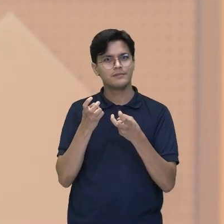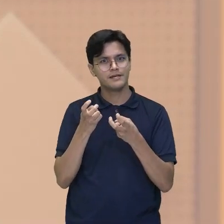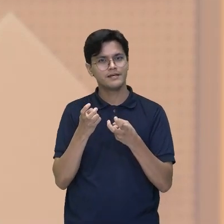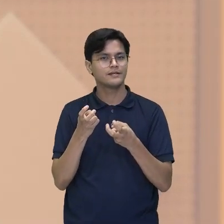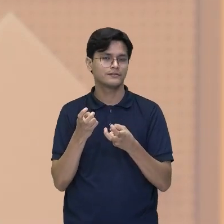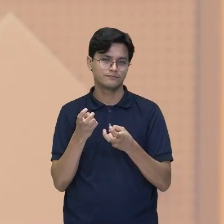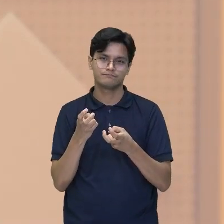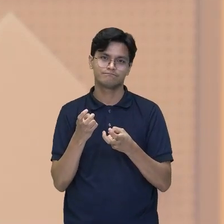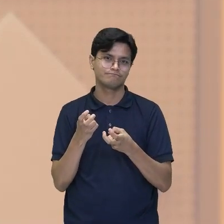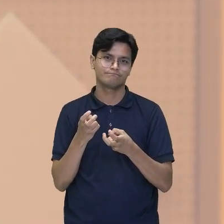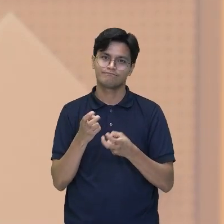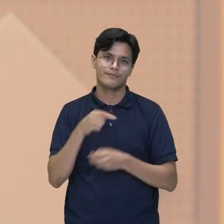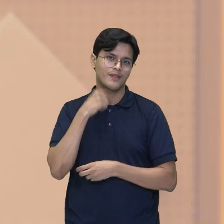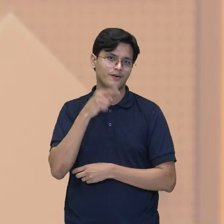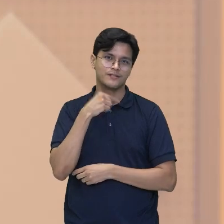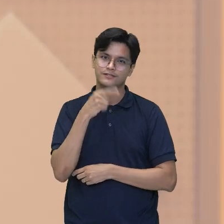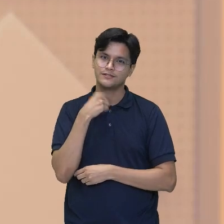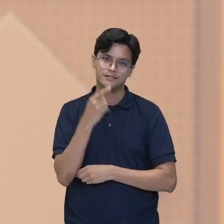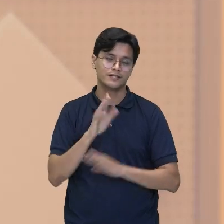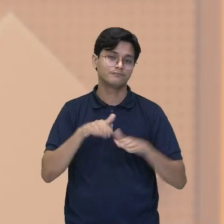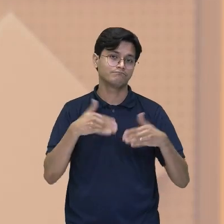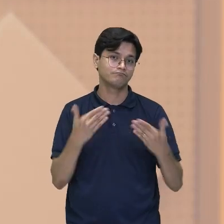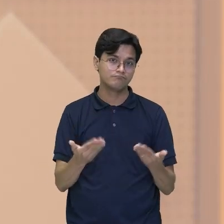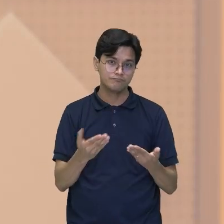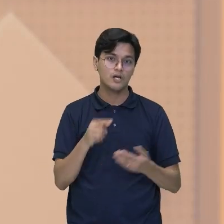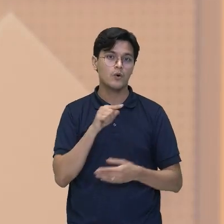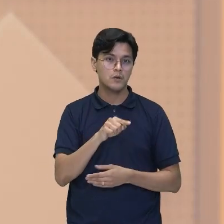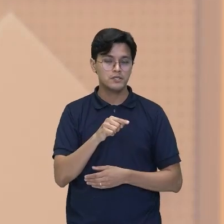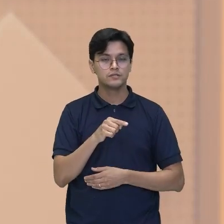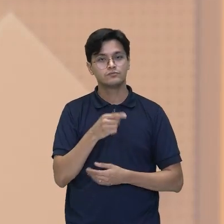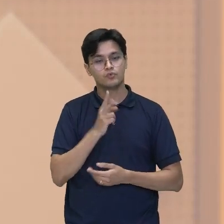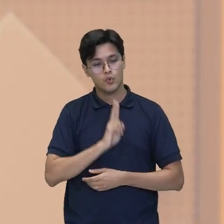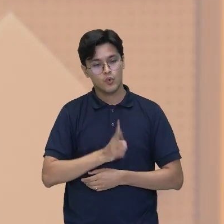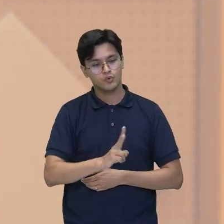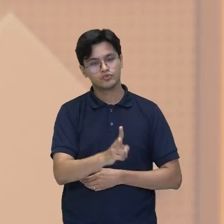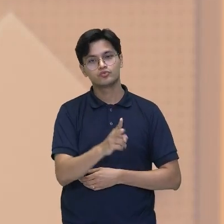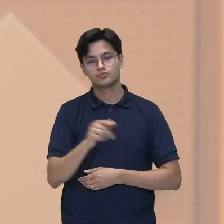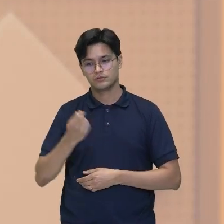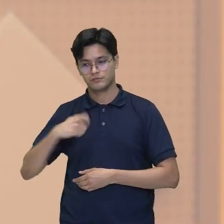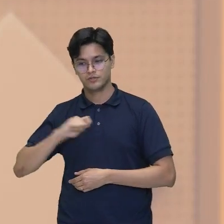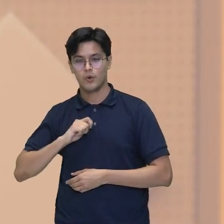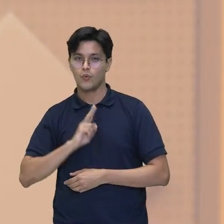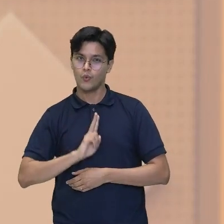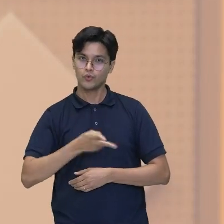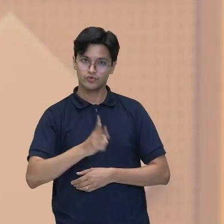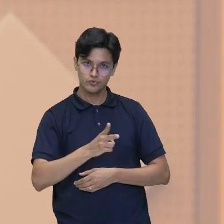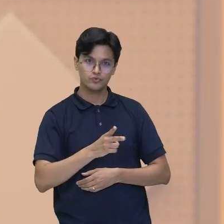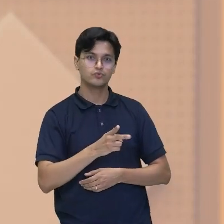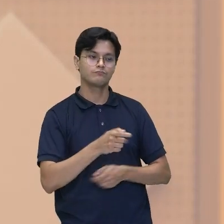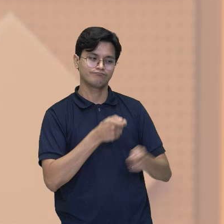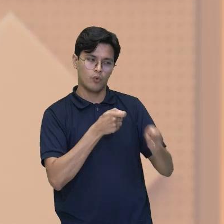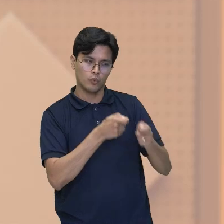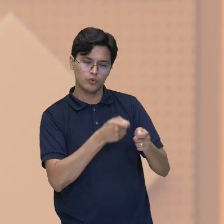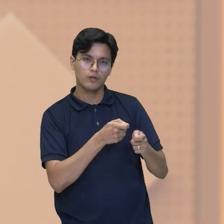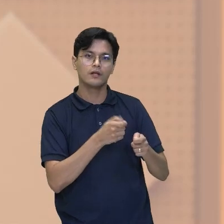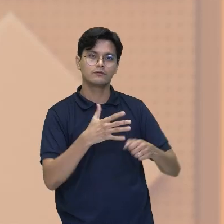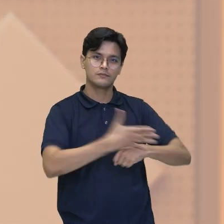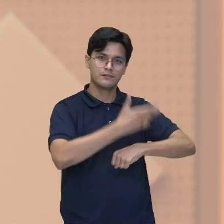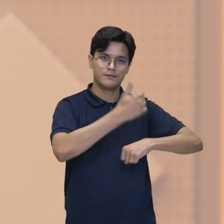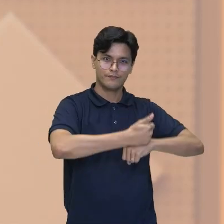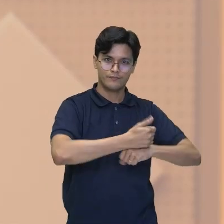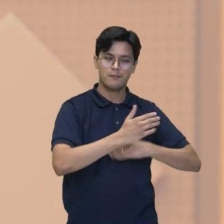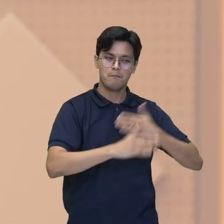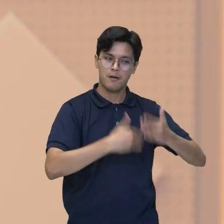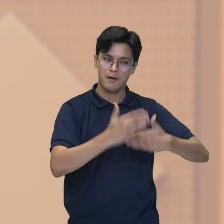um pouco tarde e eles acabam continuando naquela situação de exploração constante pelos europeus,